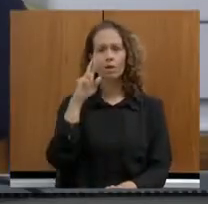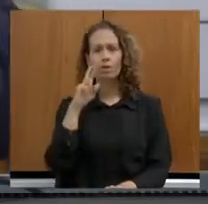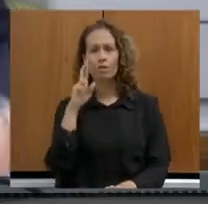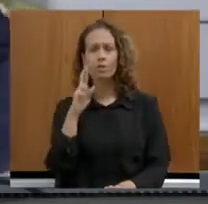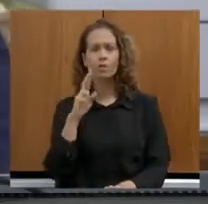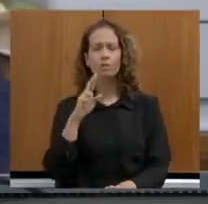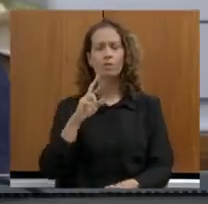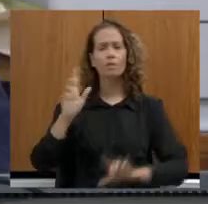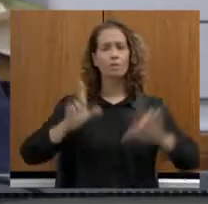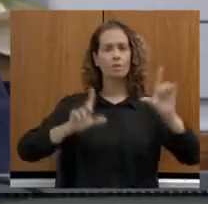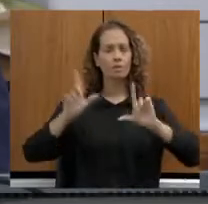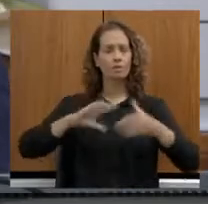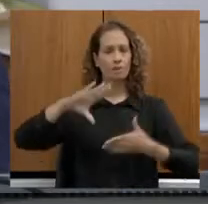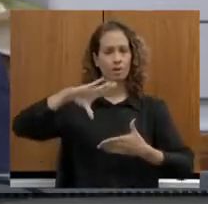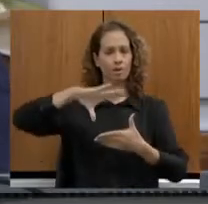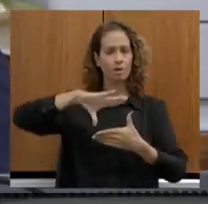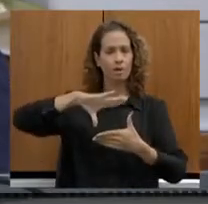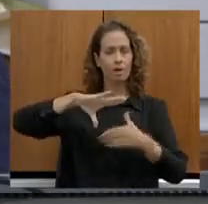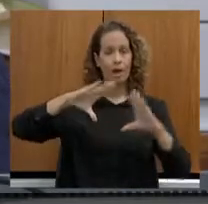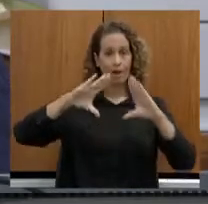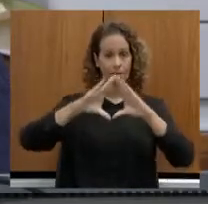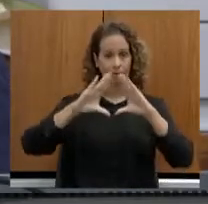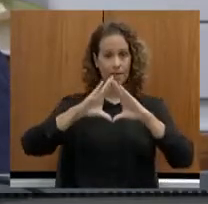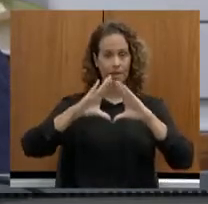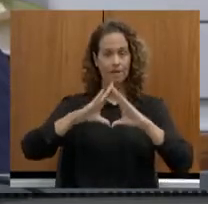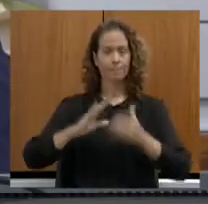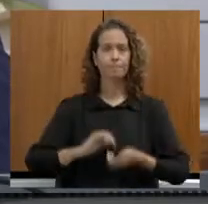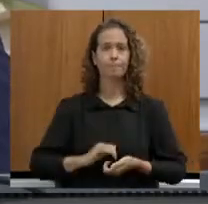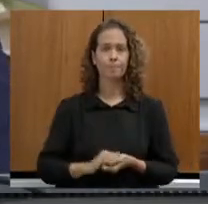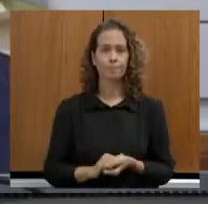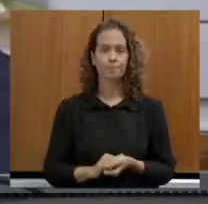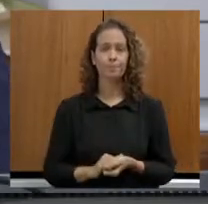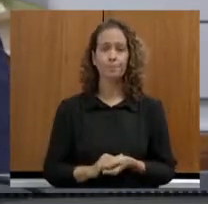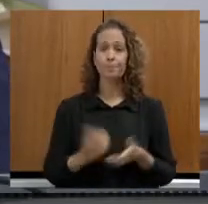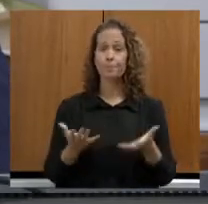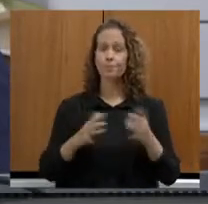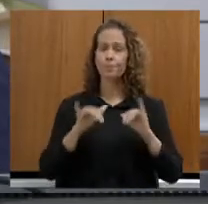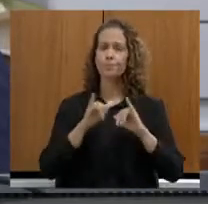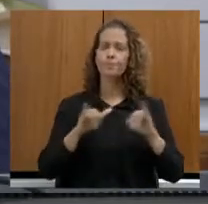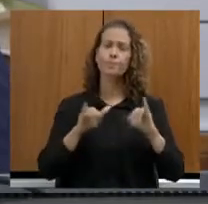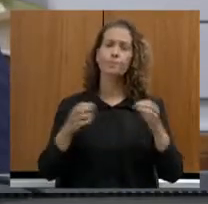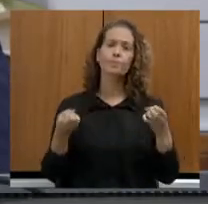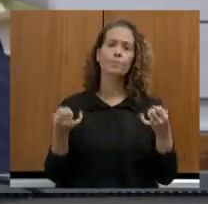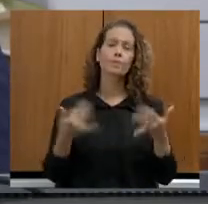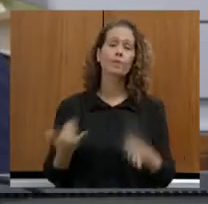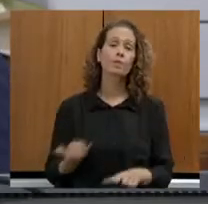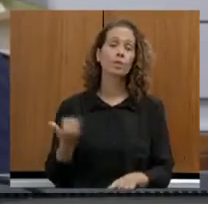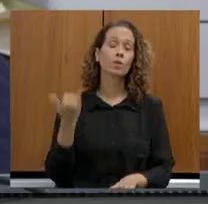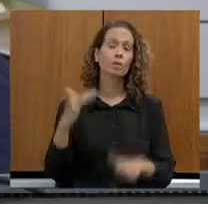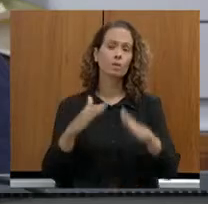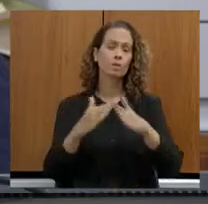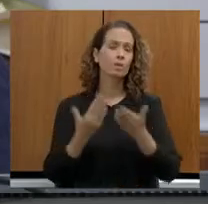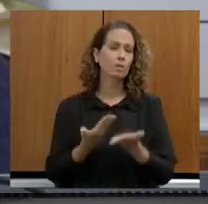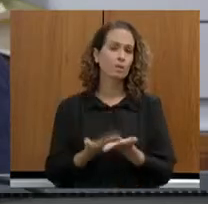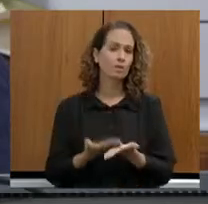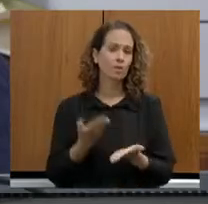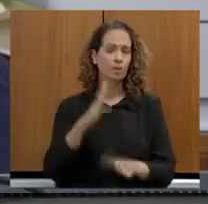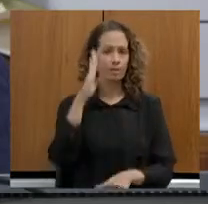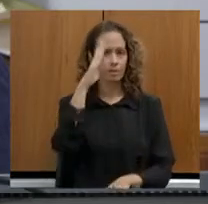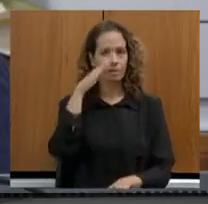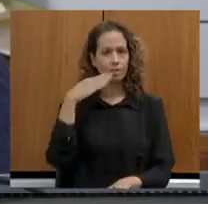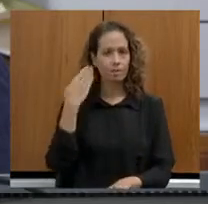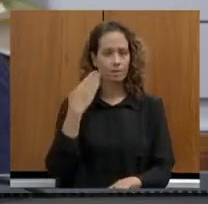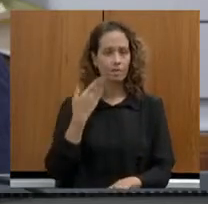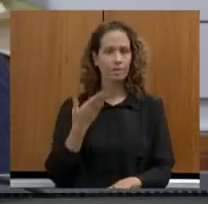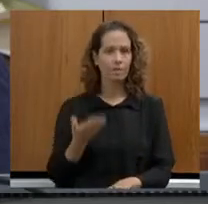Assembleia e eu só queria falar da importância desses requerimentos os deputados Beatriz